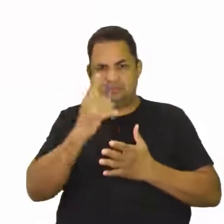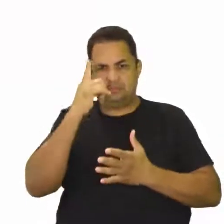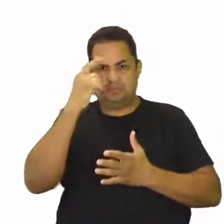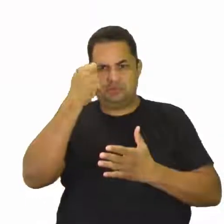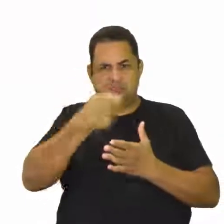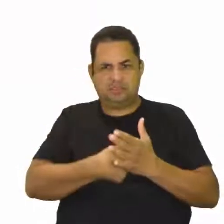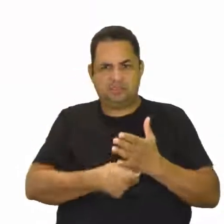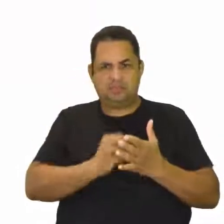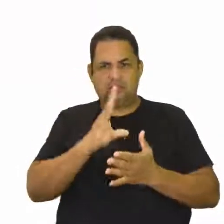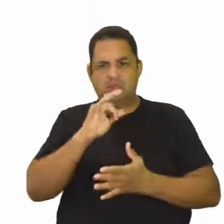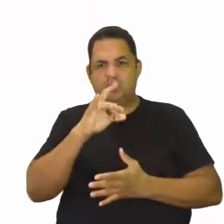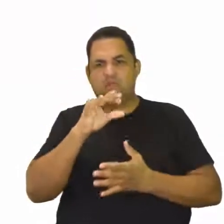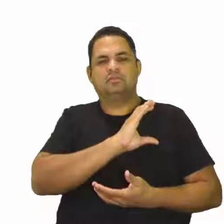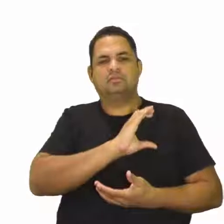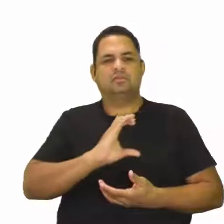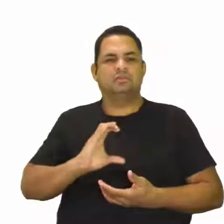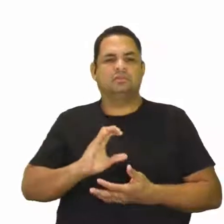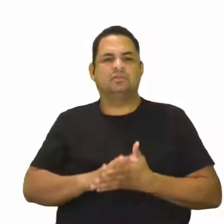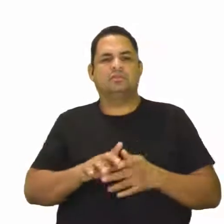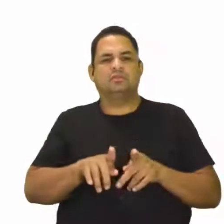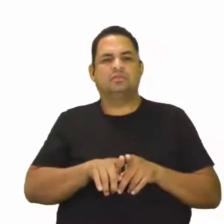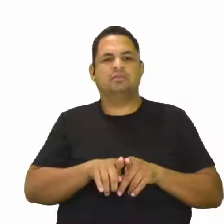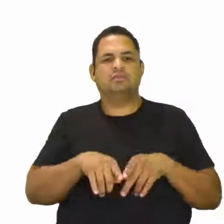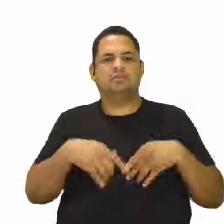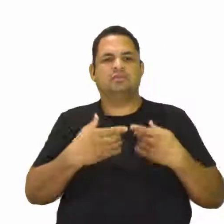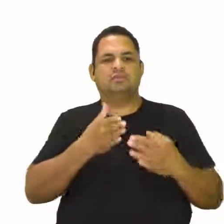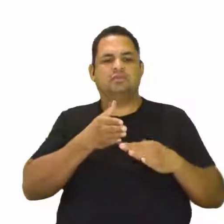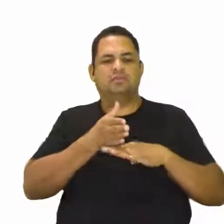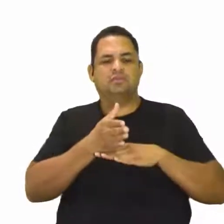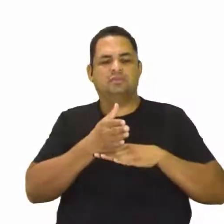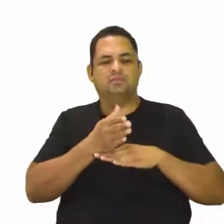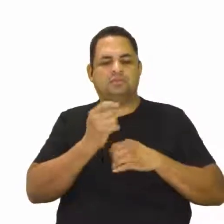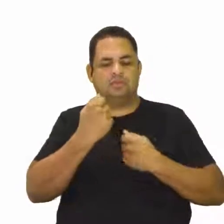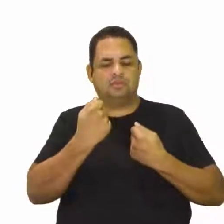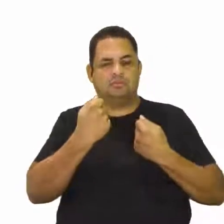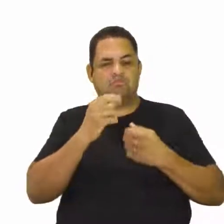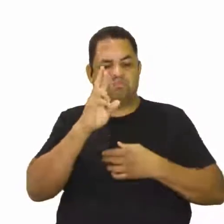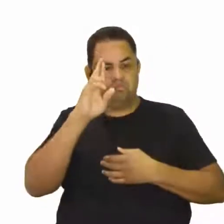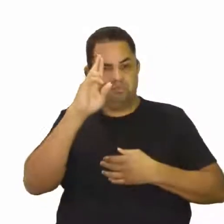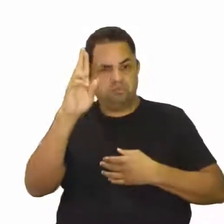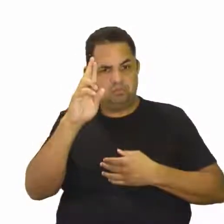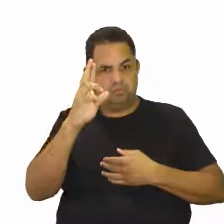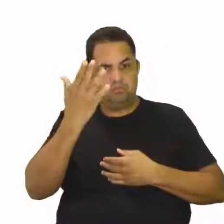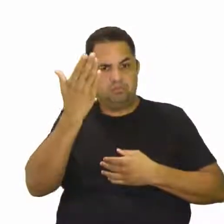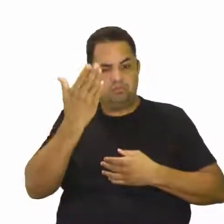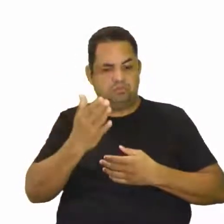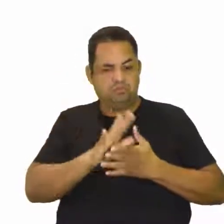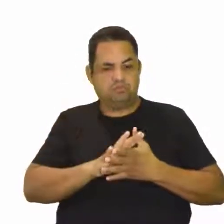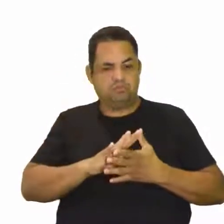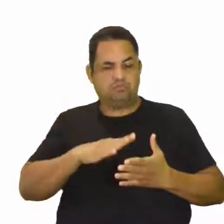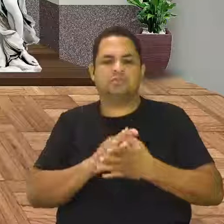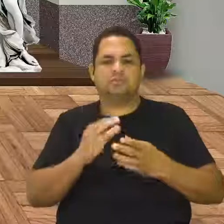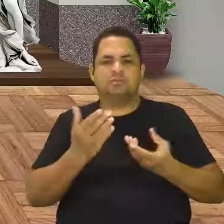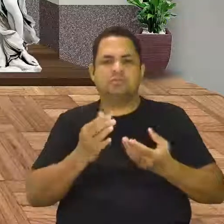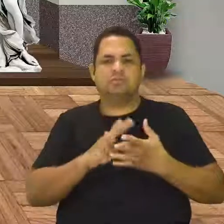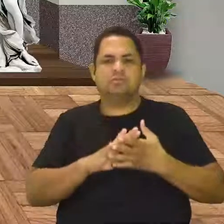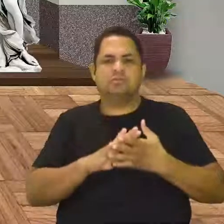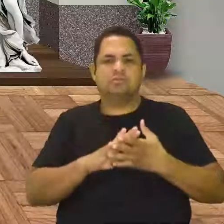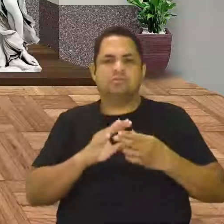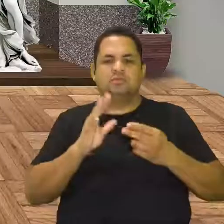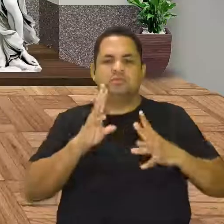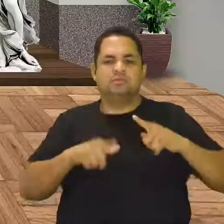eu já estou há milhares de anos. Desde a ocupação, que nós já estudamos em aulas passadas, lembra da ocupação